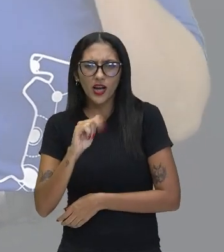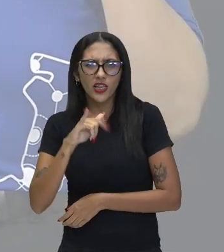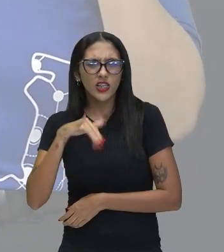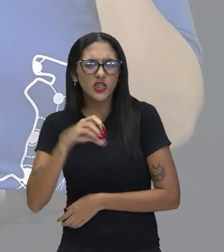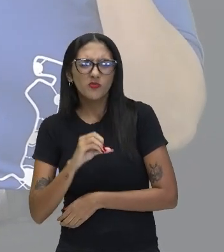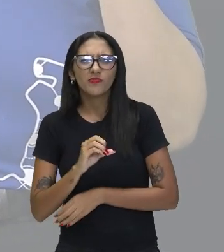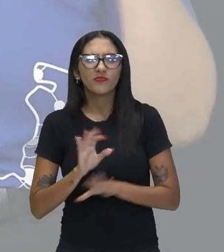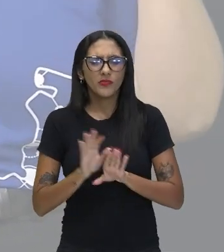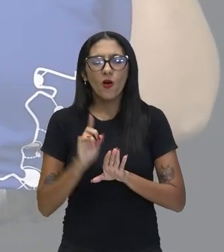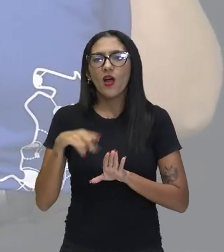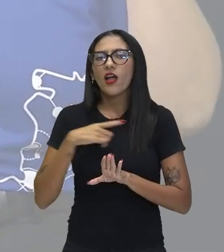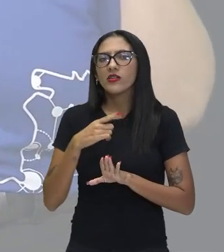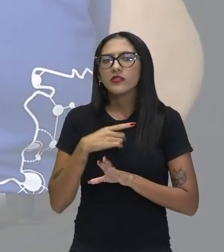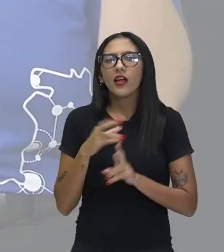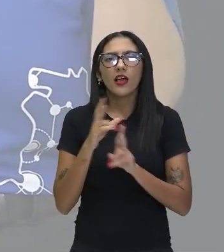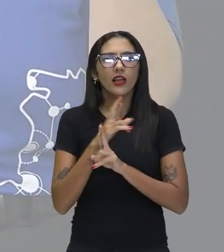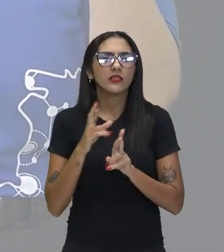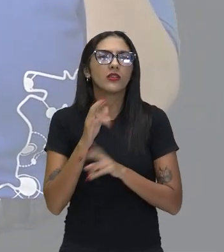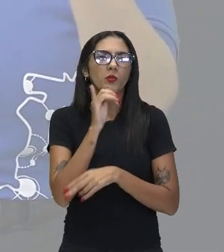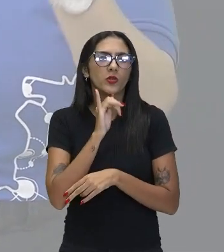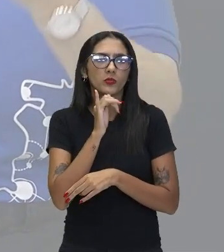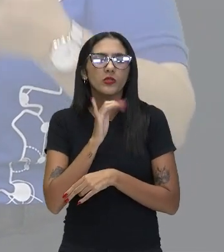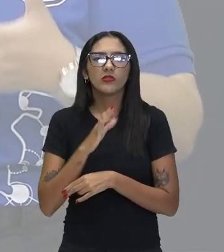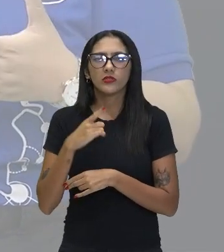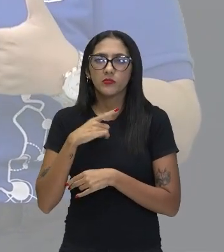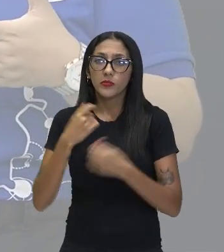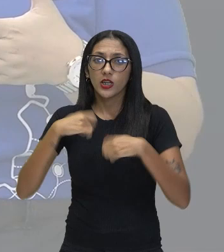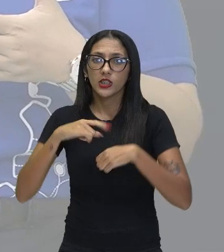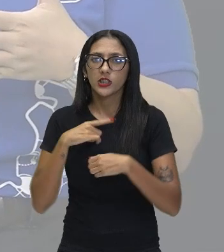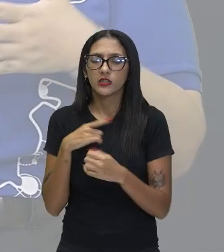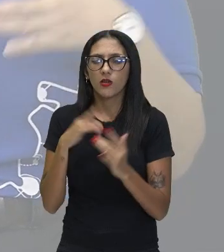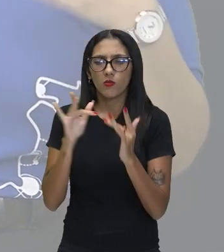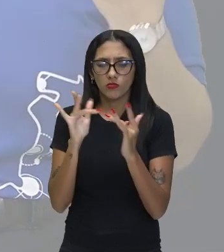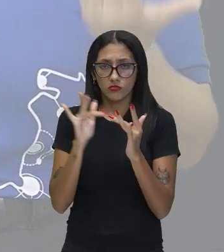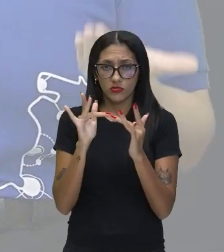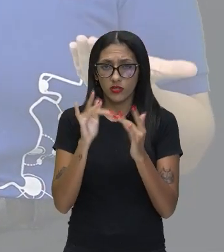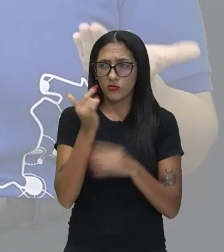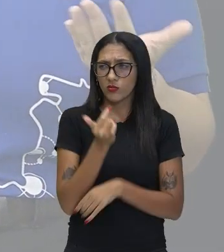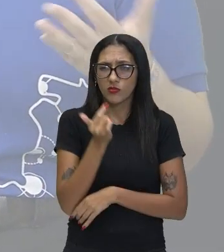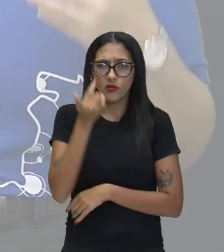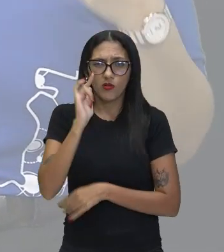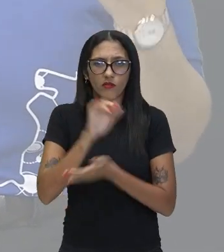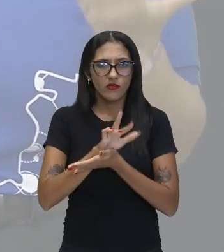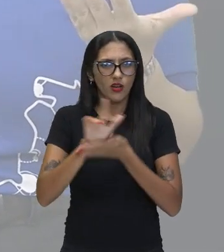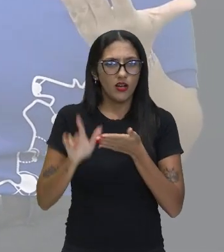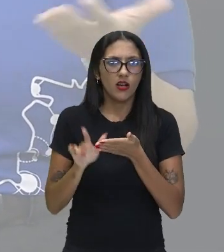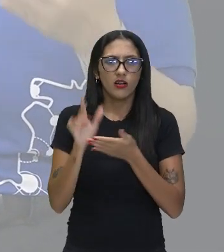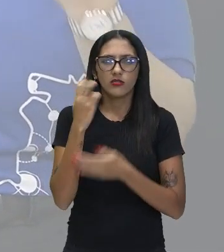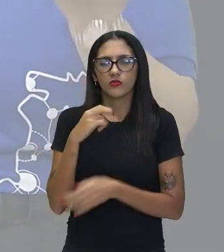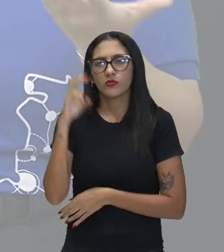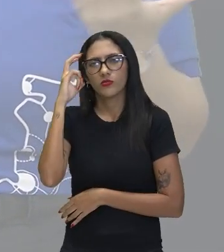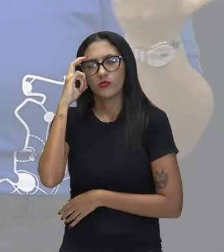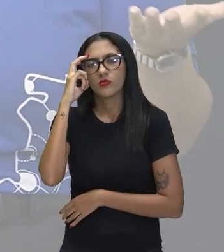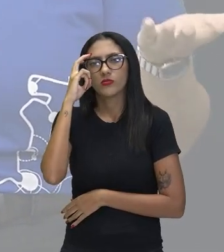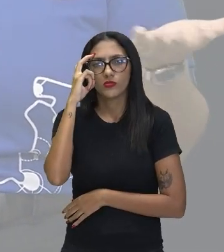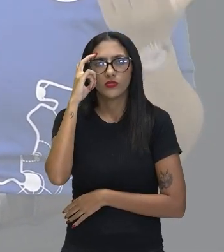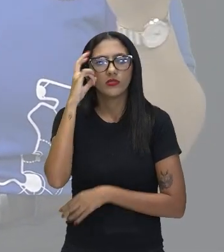seria aquele processo de ter contato com as outras culturas. No caso, neste momento